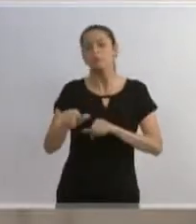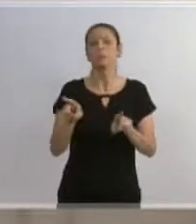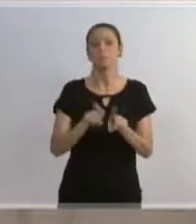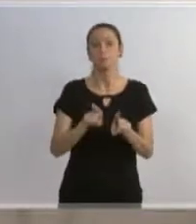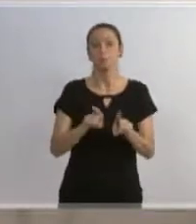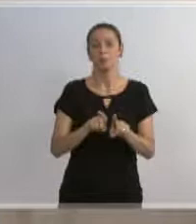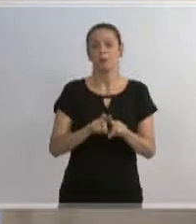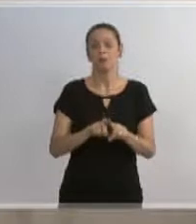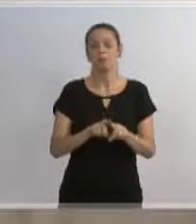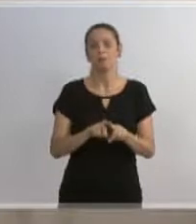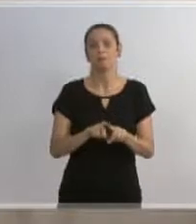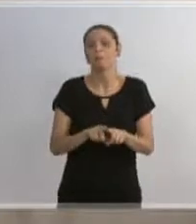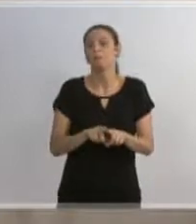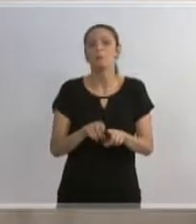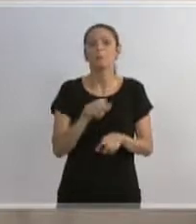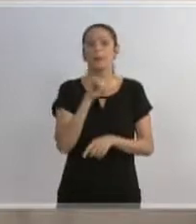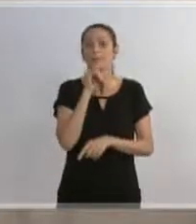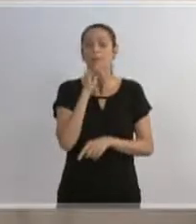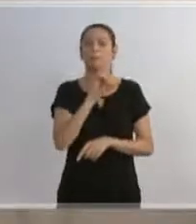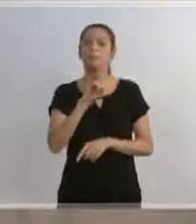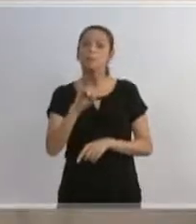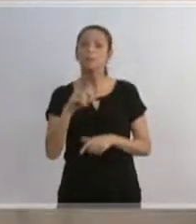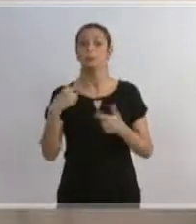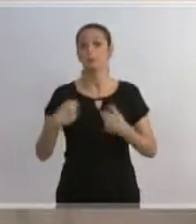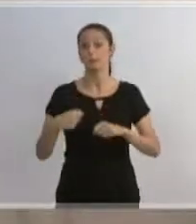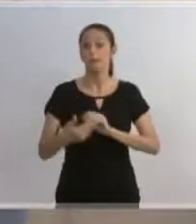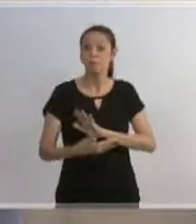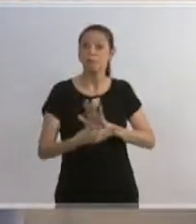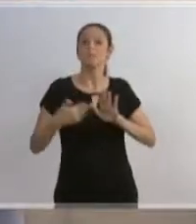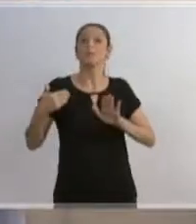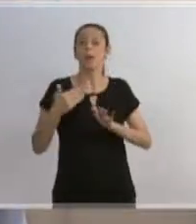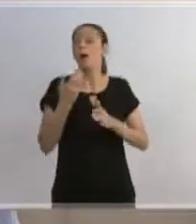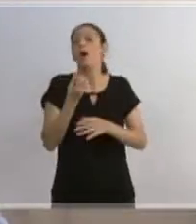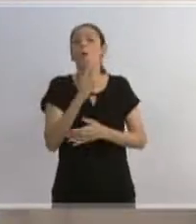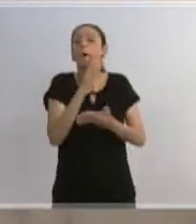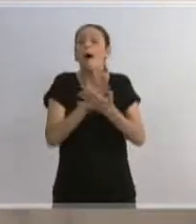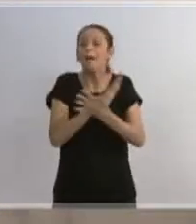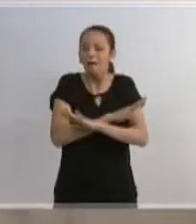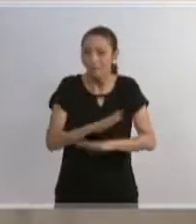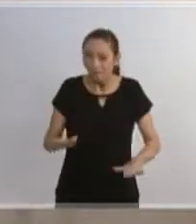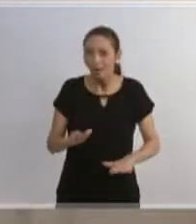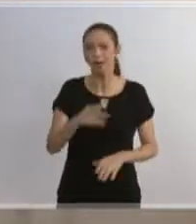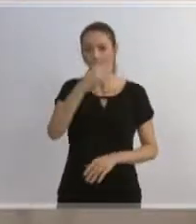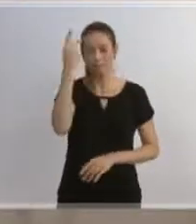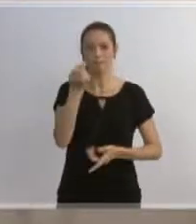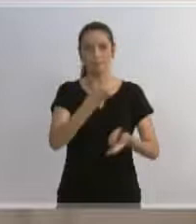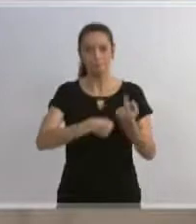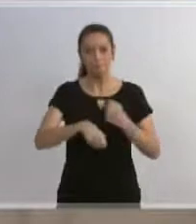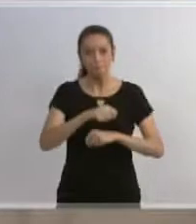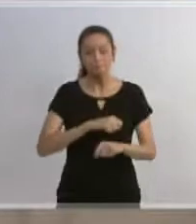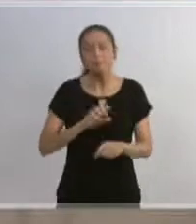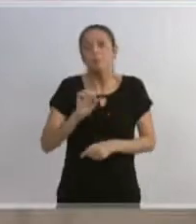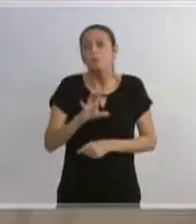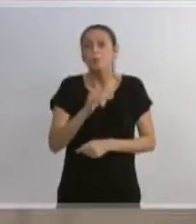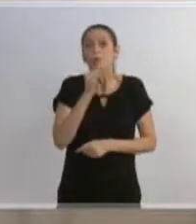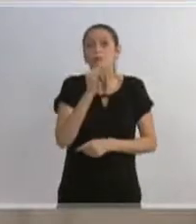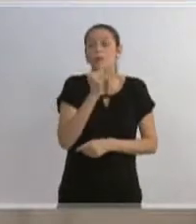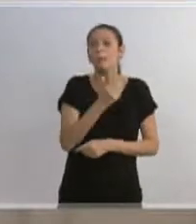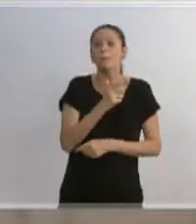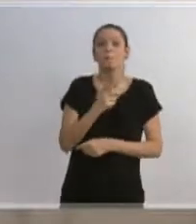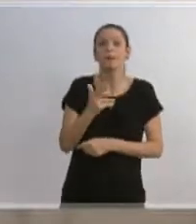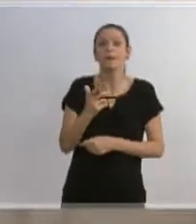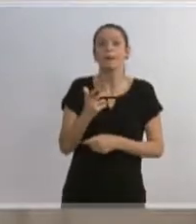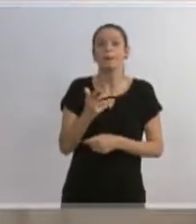se efetivamente houvesse a necessidade ou a intenção de acabar com o cobrador, simplesmente era só não se repor mais essa função,